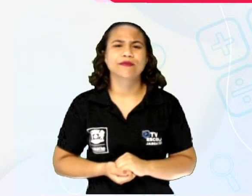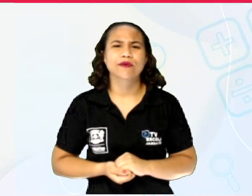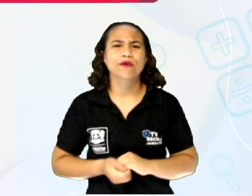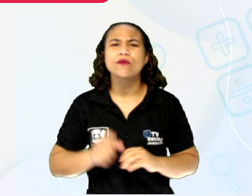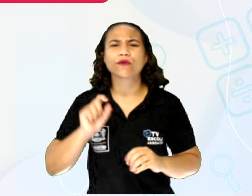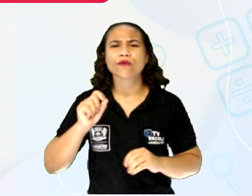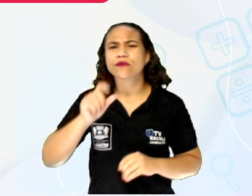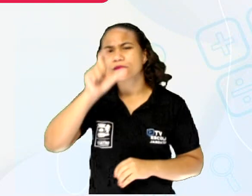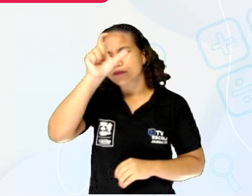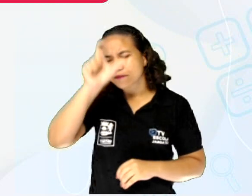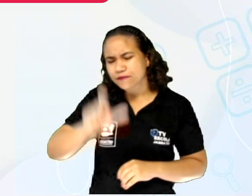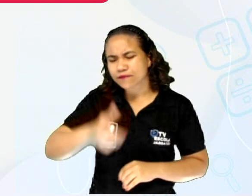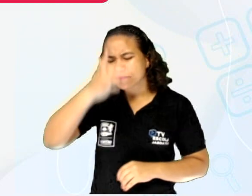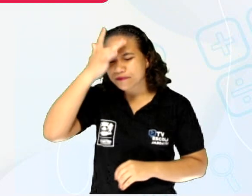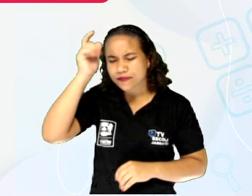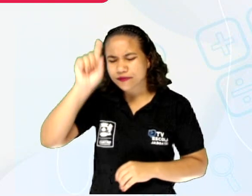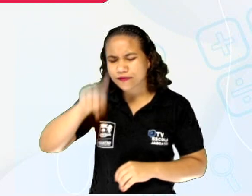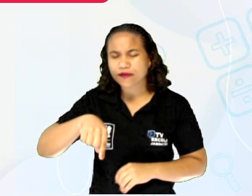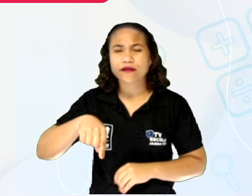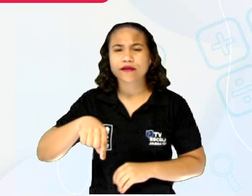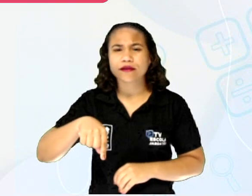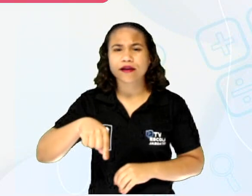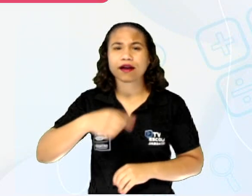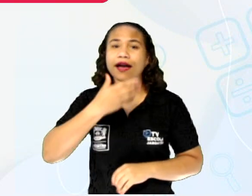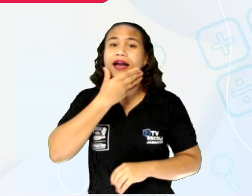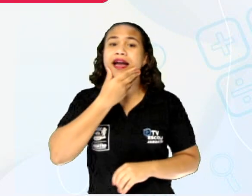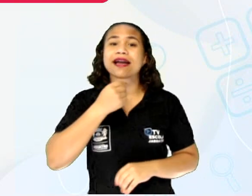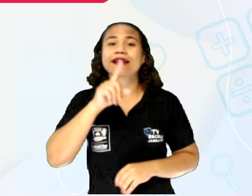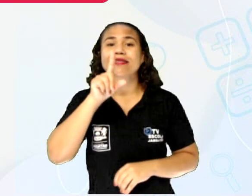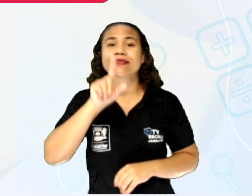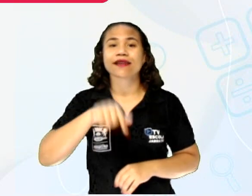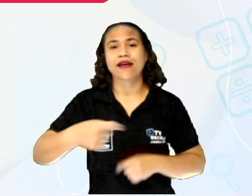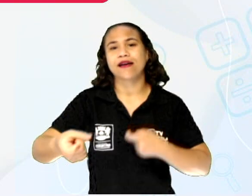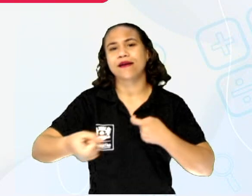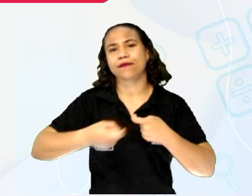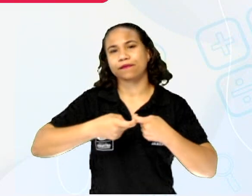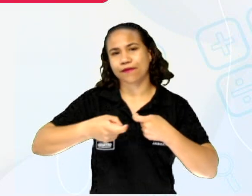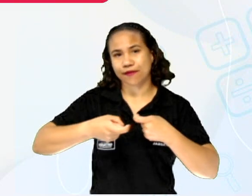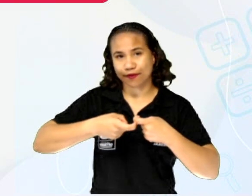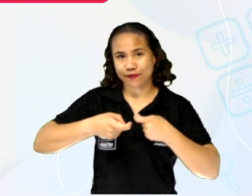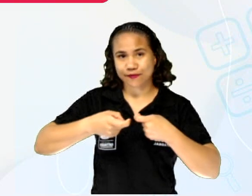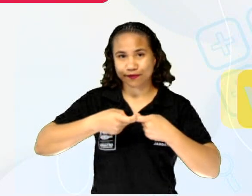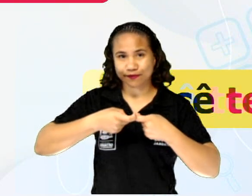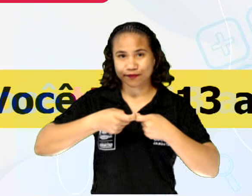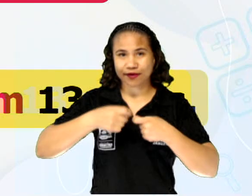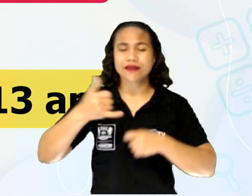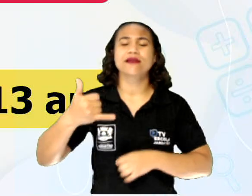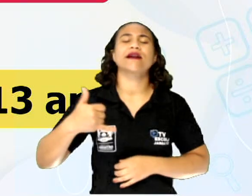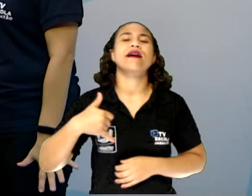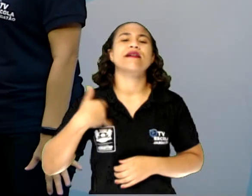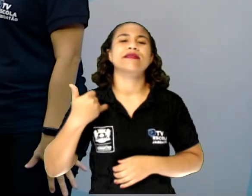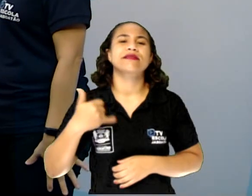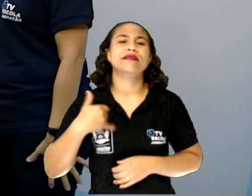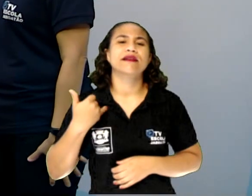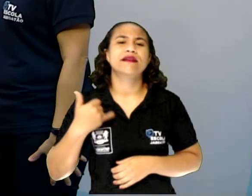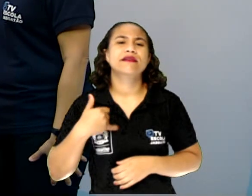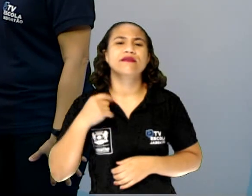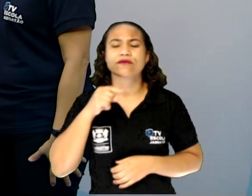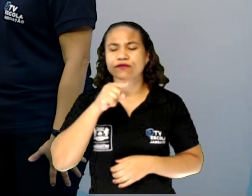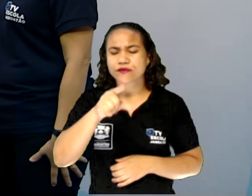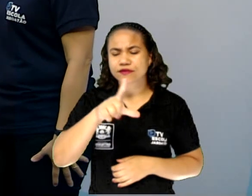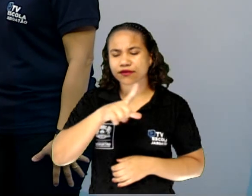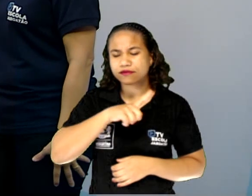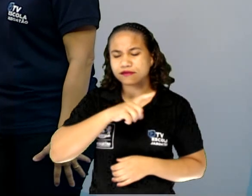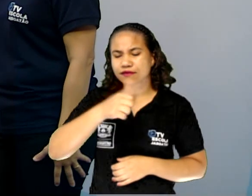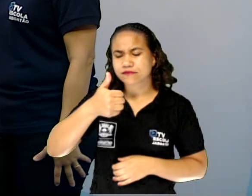pessoa é? Ele é médico. He is a doctor. E a idade? Você tem